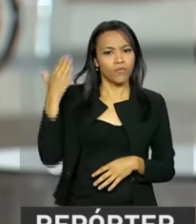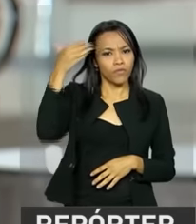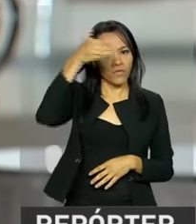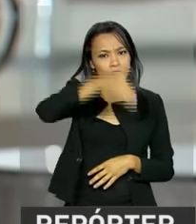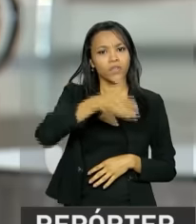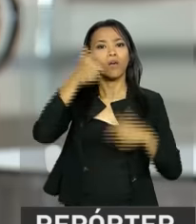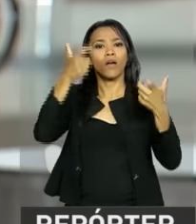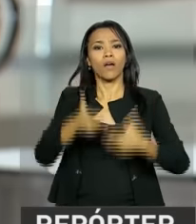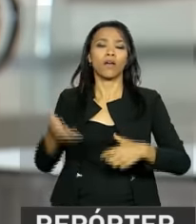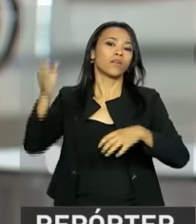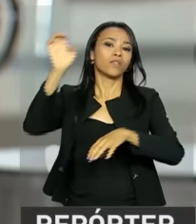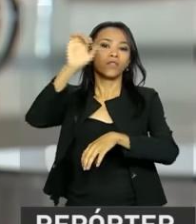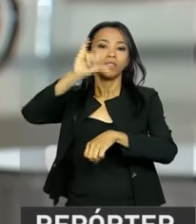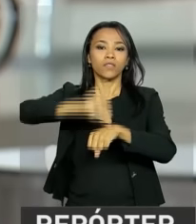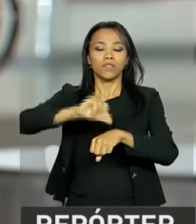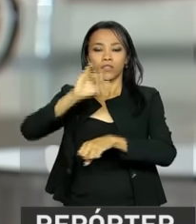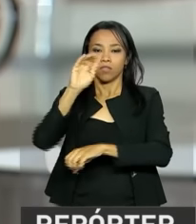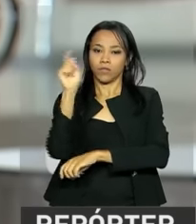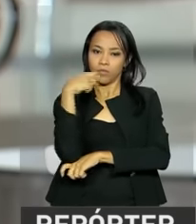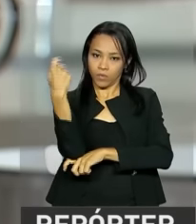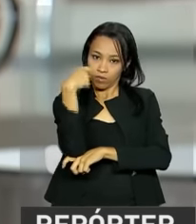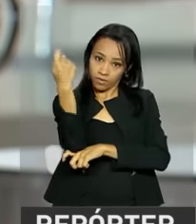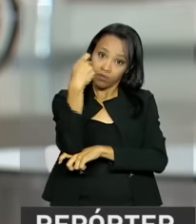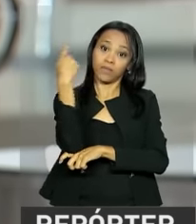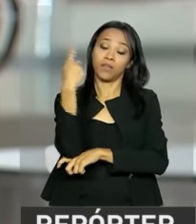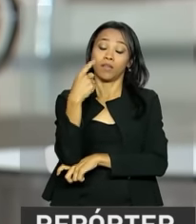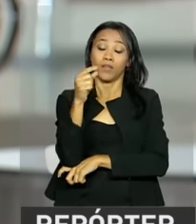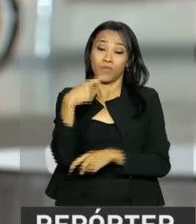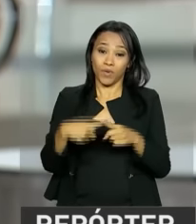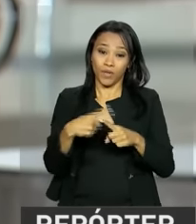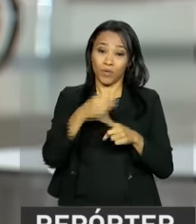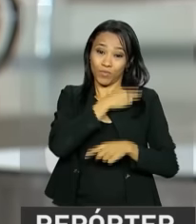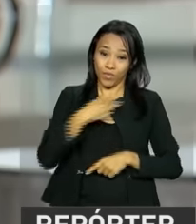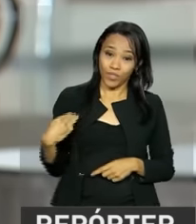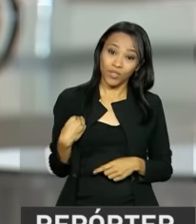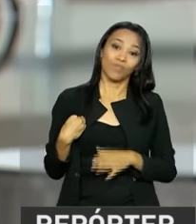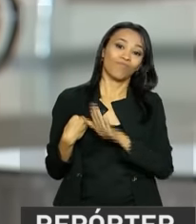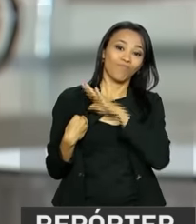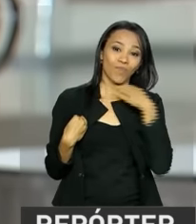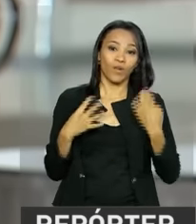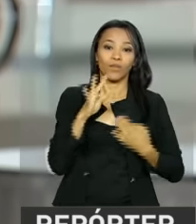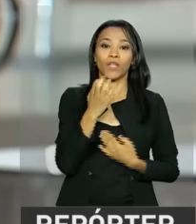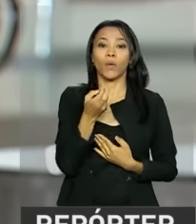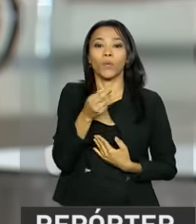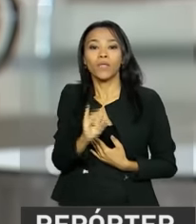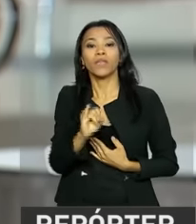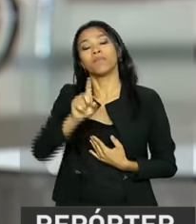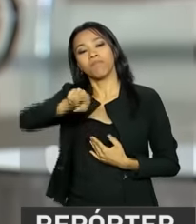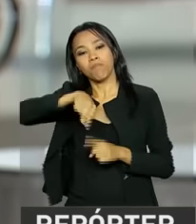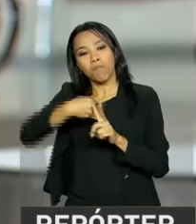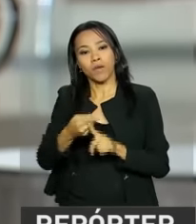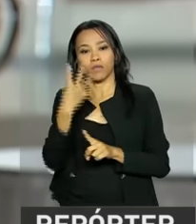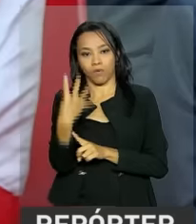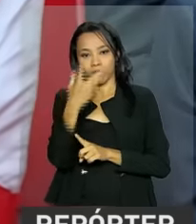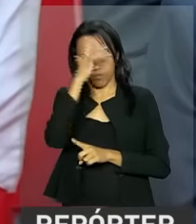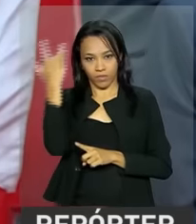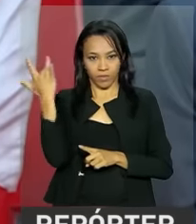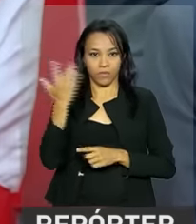teoriza vasque o ministro e mais quatro pessoas morreram na queda de um avião no litoral do Rio de